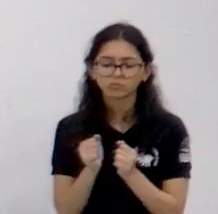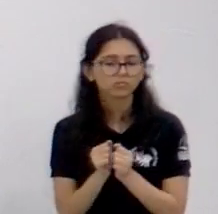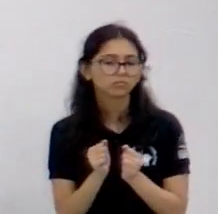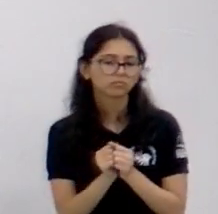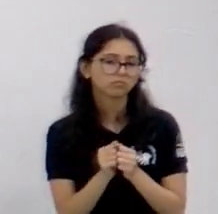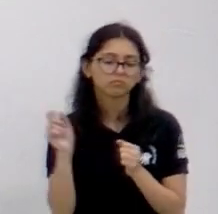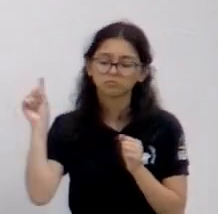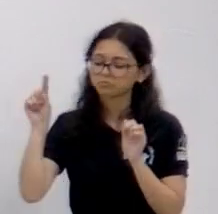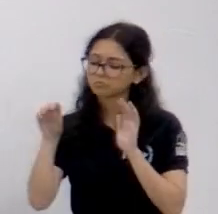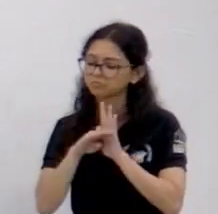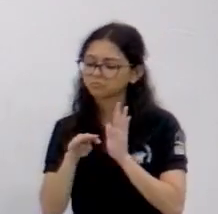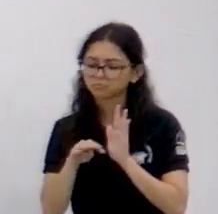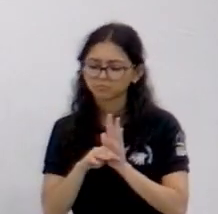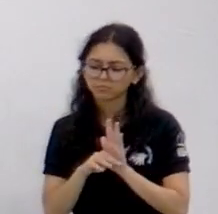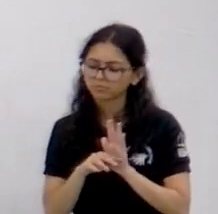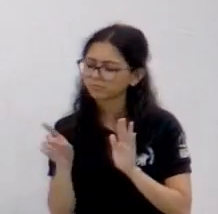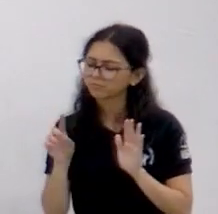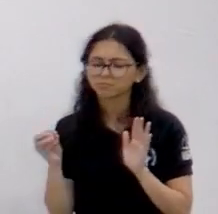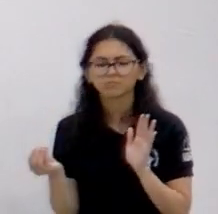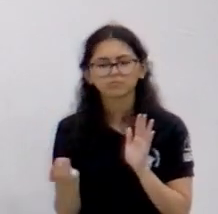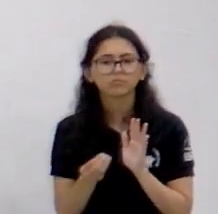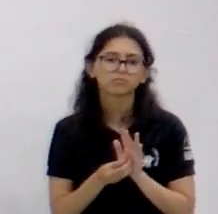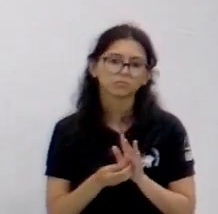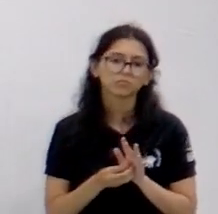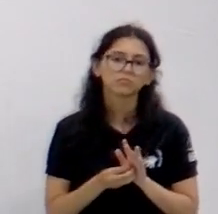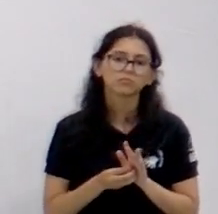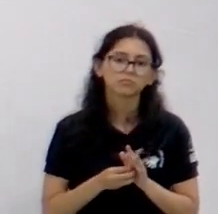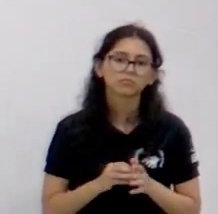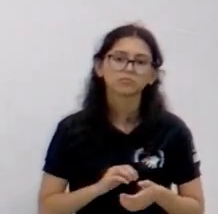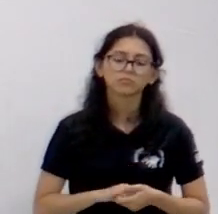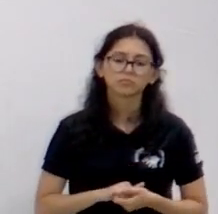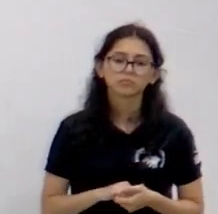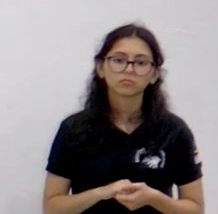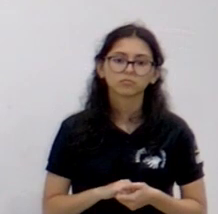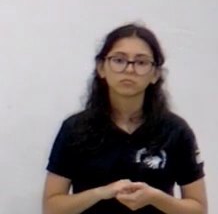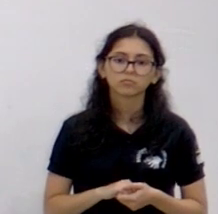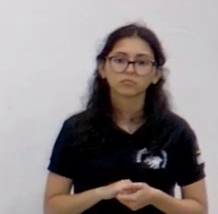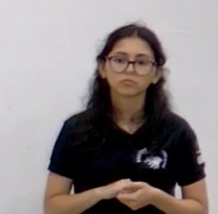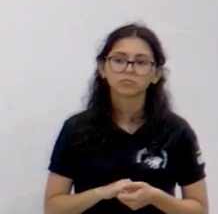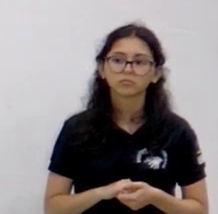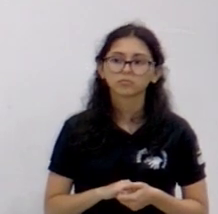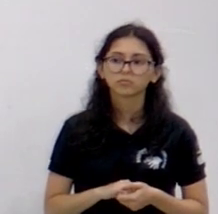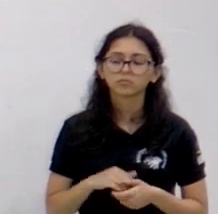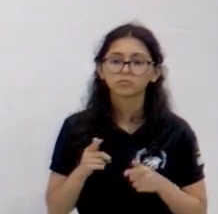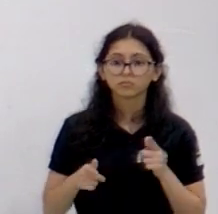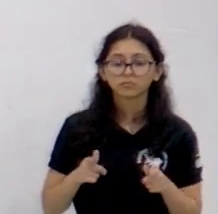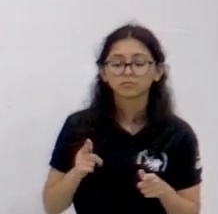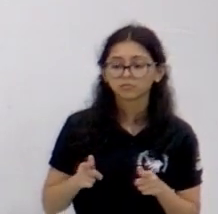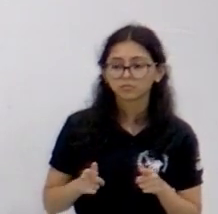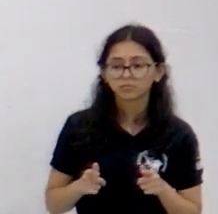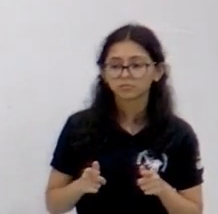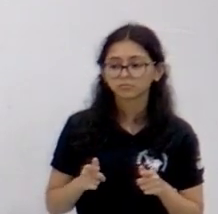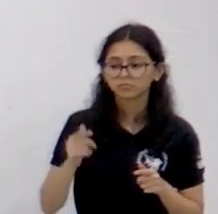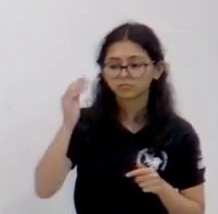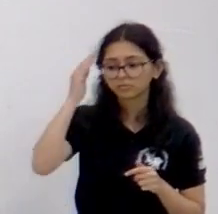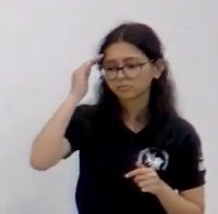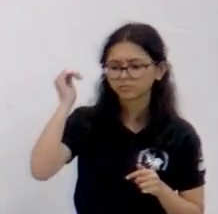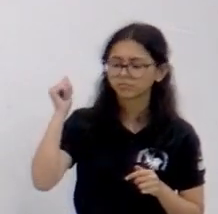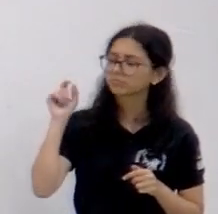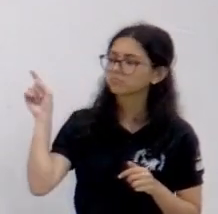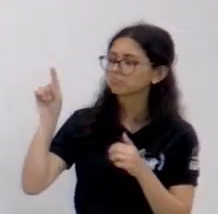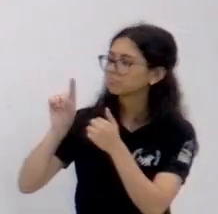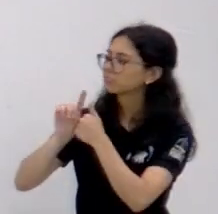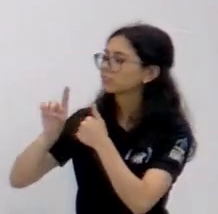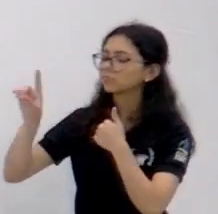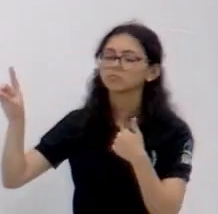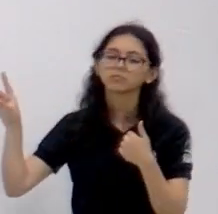da intenção de Deus, mas de que ele desejava usá-lo. Em nenhum momento eu posso questionar